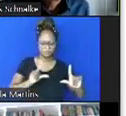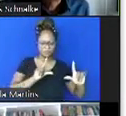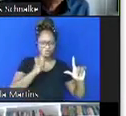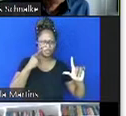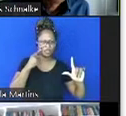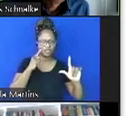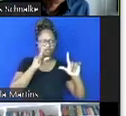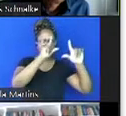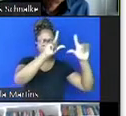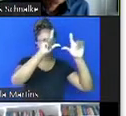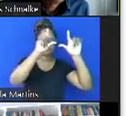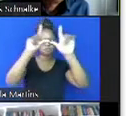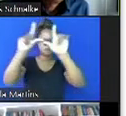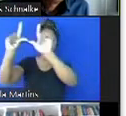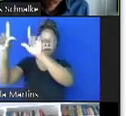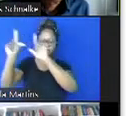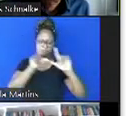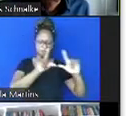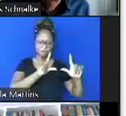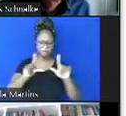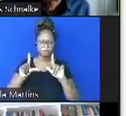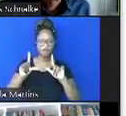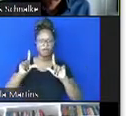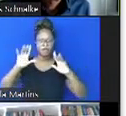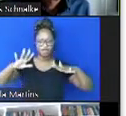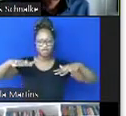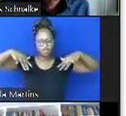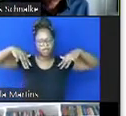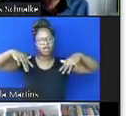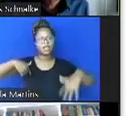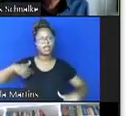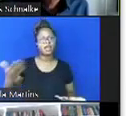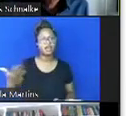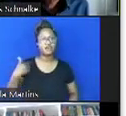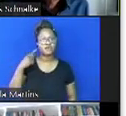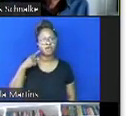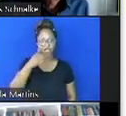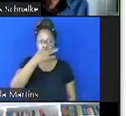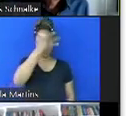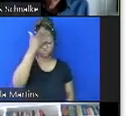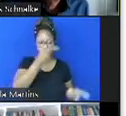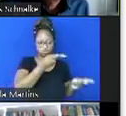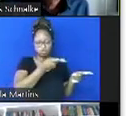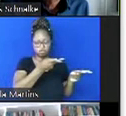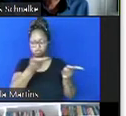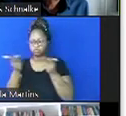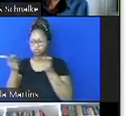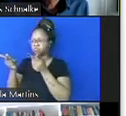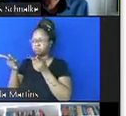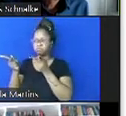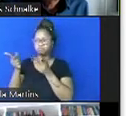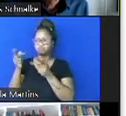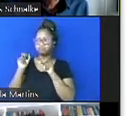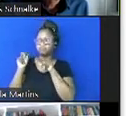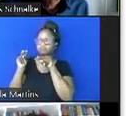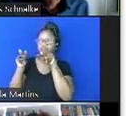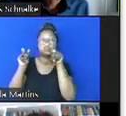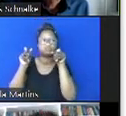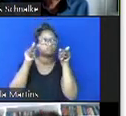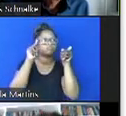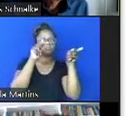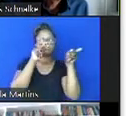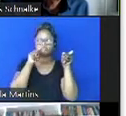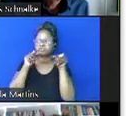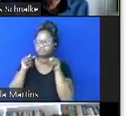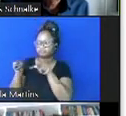E agora a plateia é convidada, ou os visitantes são convidados a circundar o